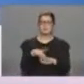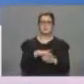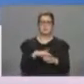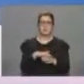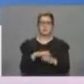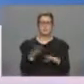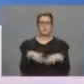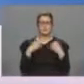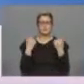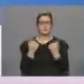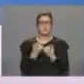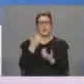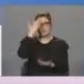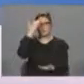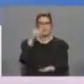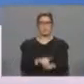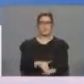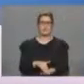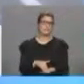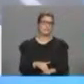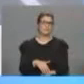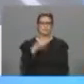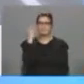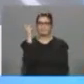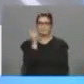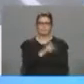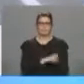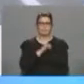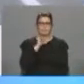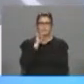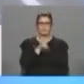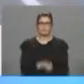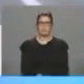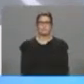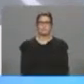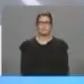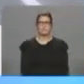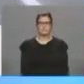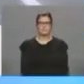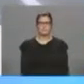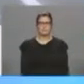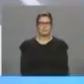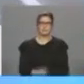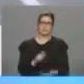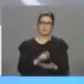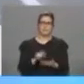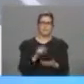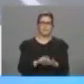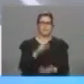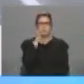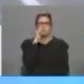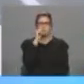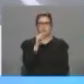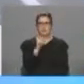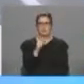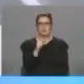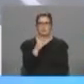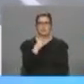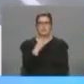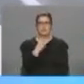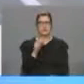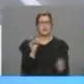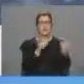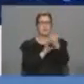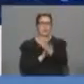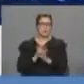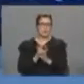são um falhanço em um longo escrito de duarte freitas intitulado europa e os